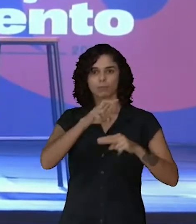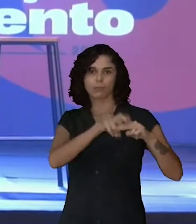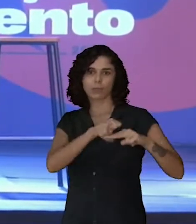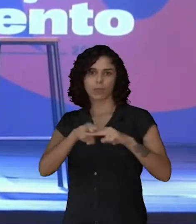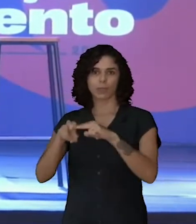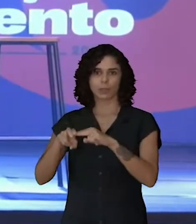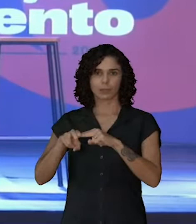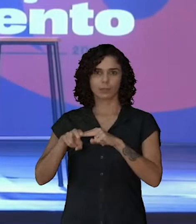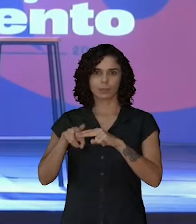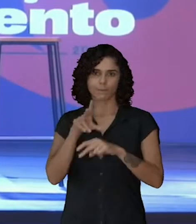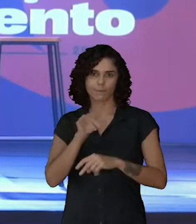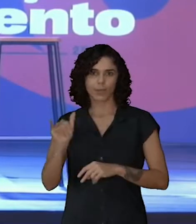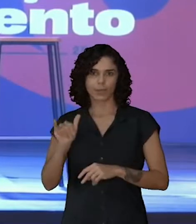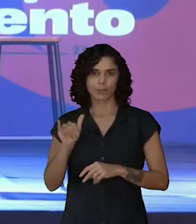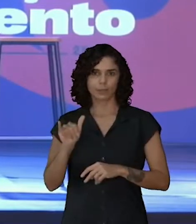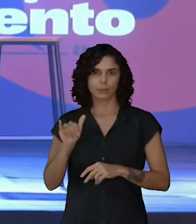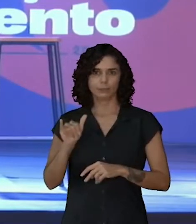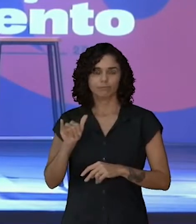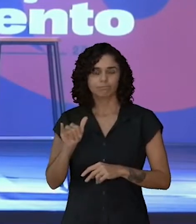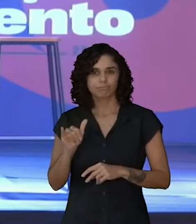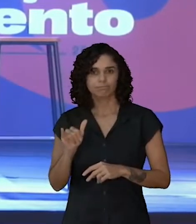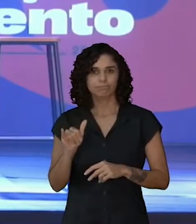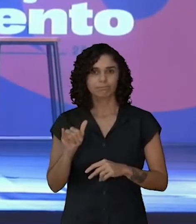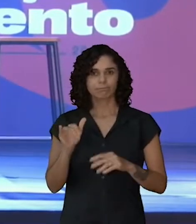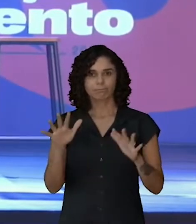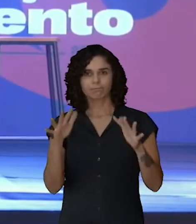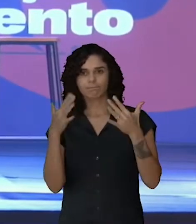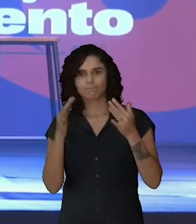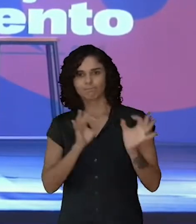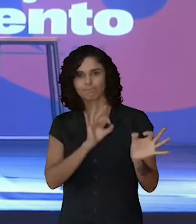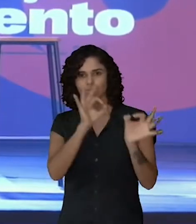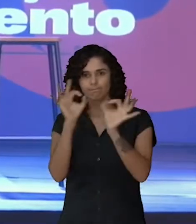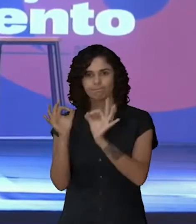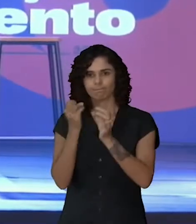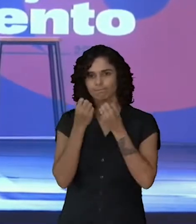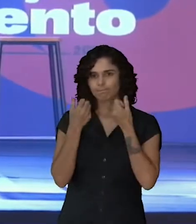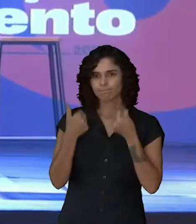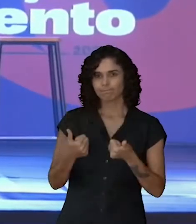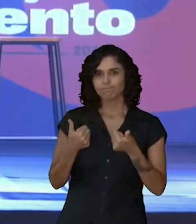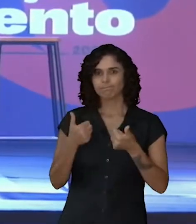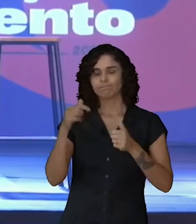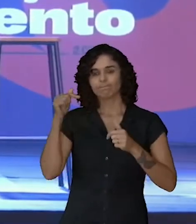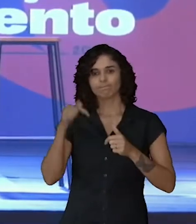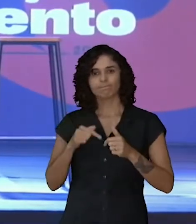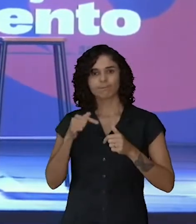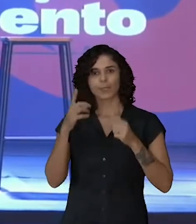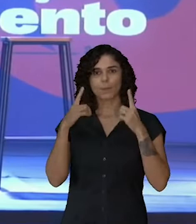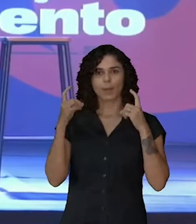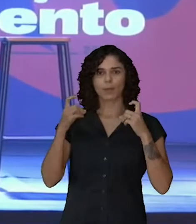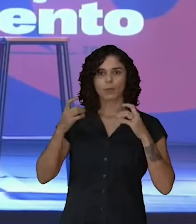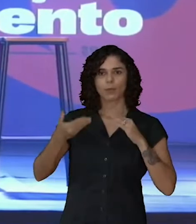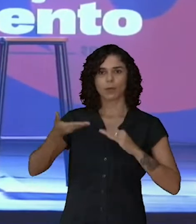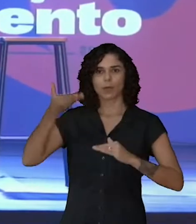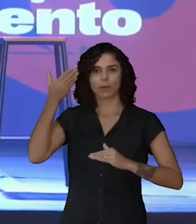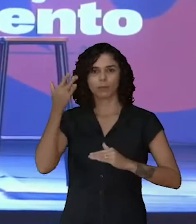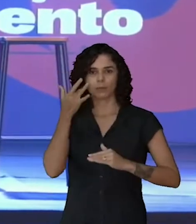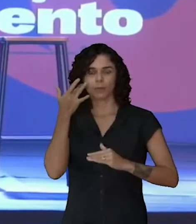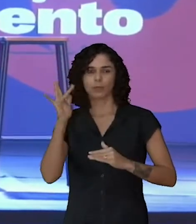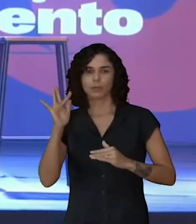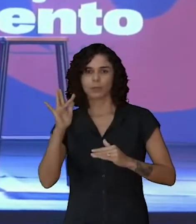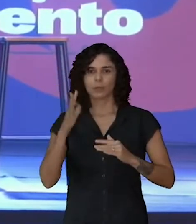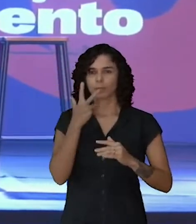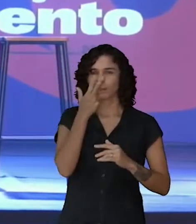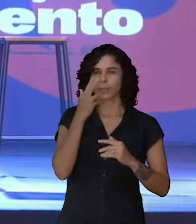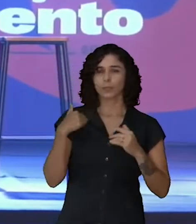Eu não sei se o som está demais, está alto demais para vocês, ou se é o retorno, se eu estou com retorno aqui, não sei o que está pegando, mas parece